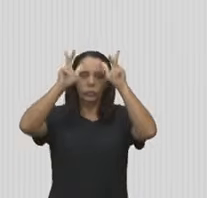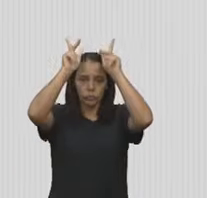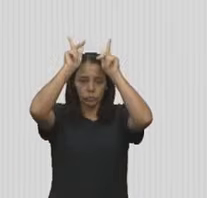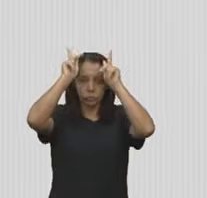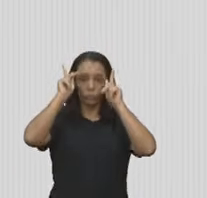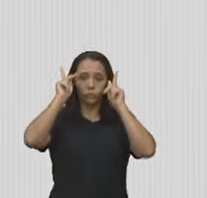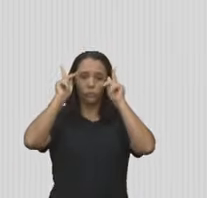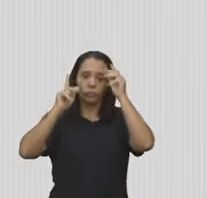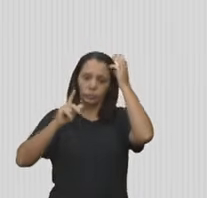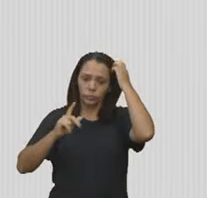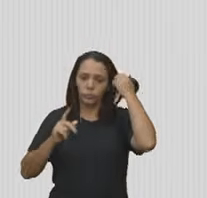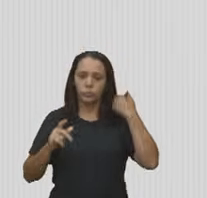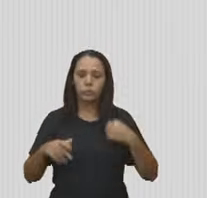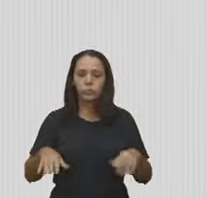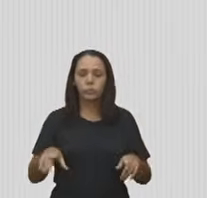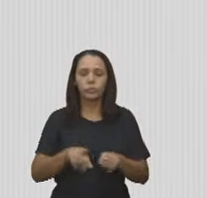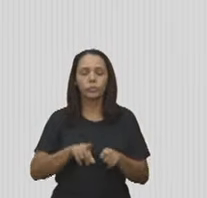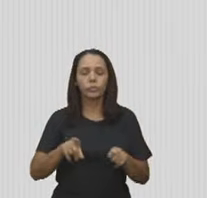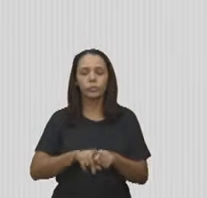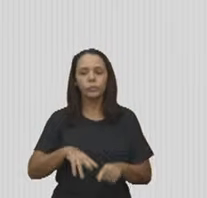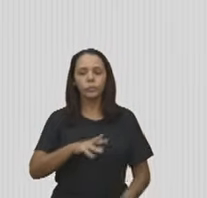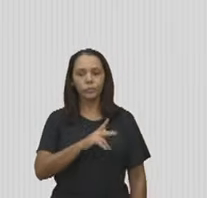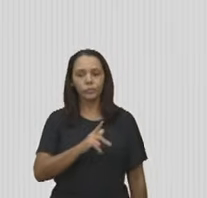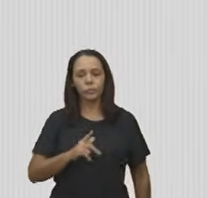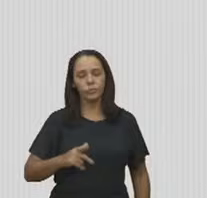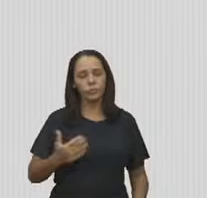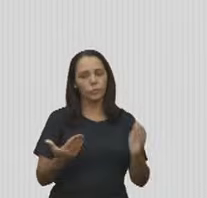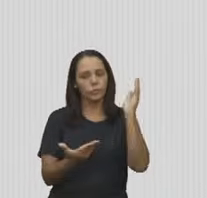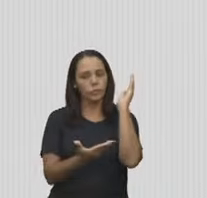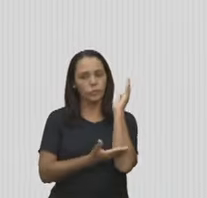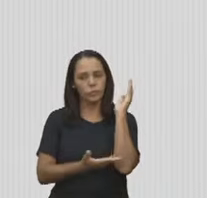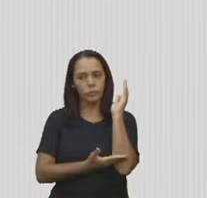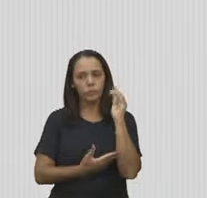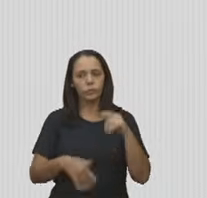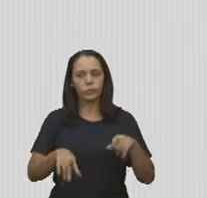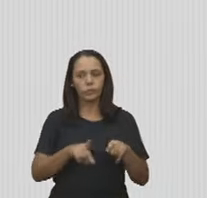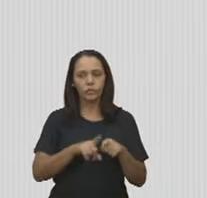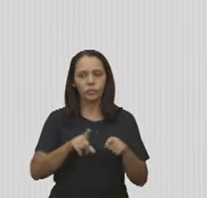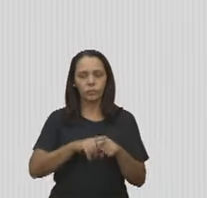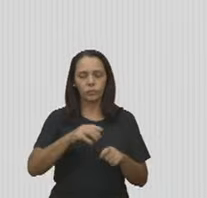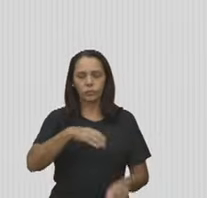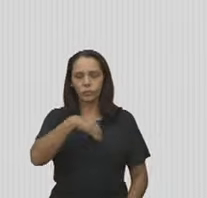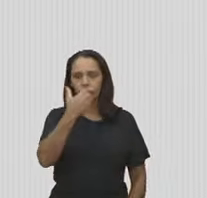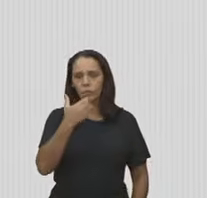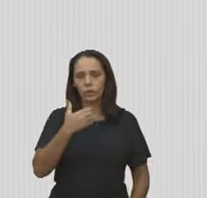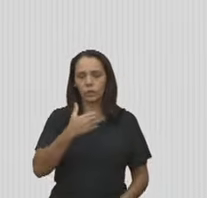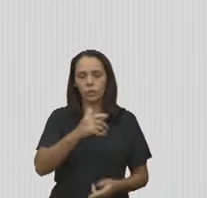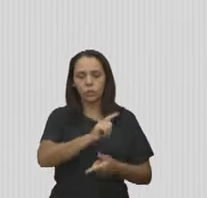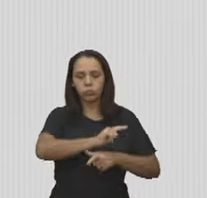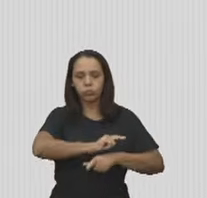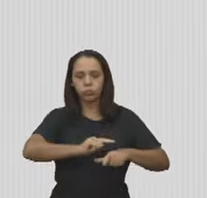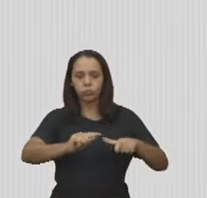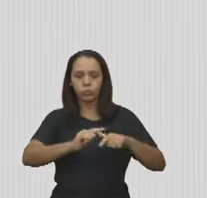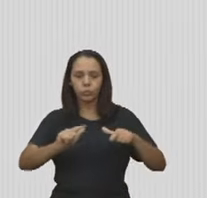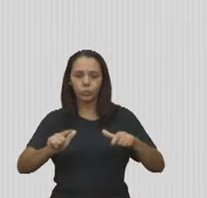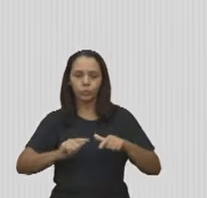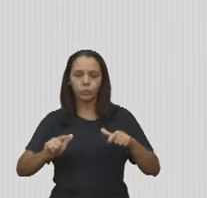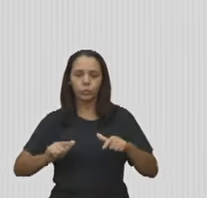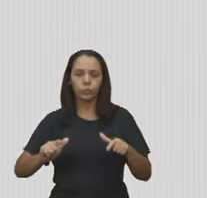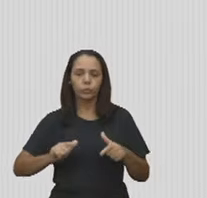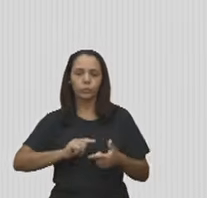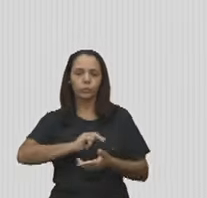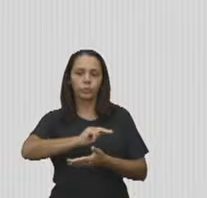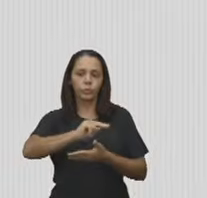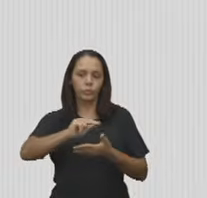poda no Campo Grande, capina no Jardim Paraíso, capina no Jardim Nova Esperança, capina no Jardim Maria